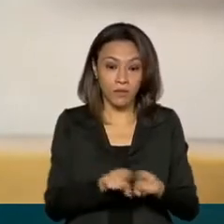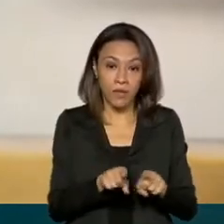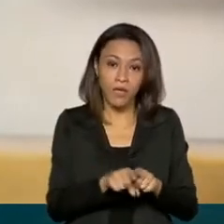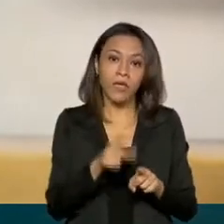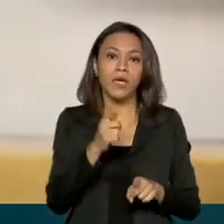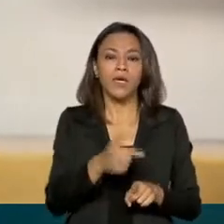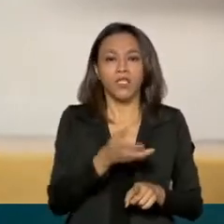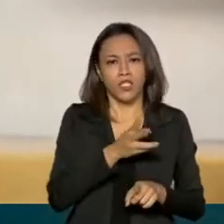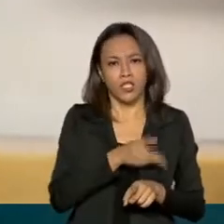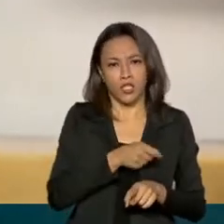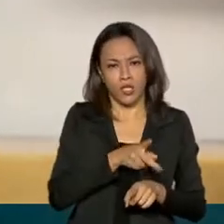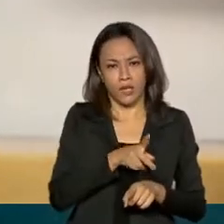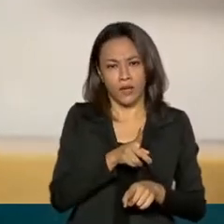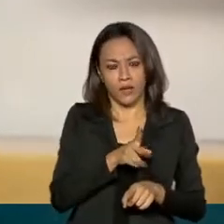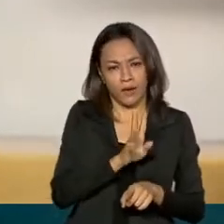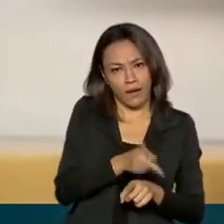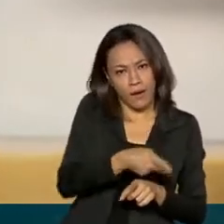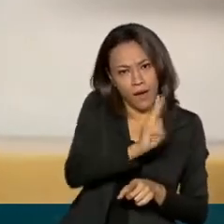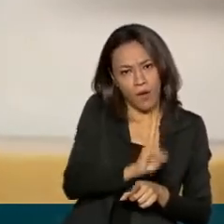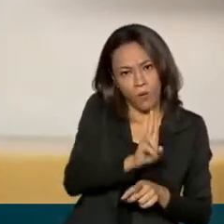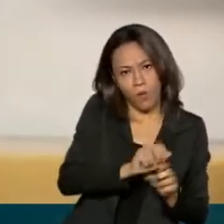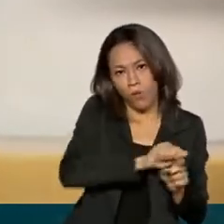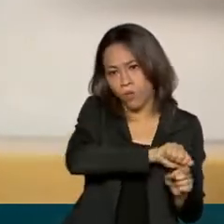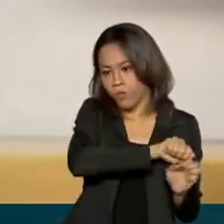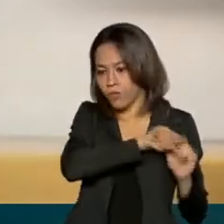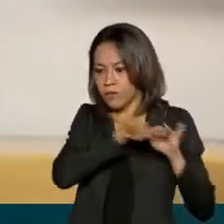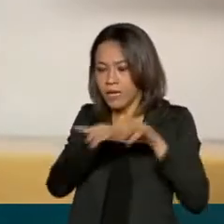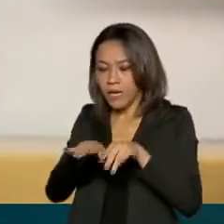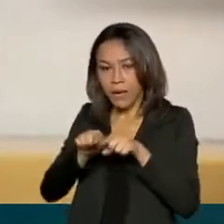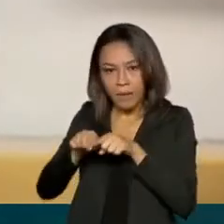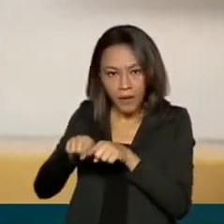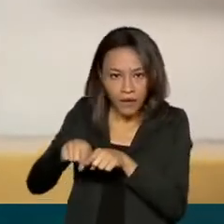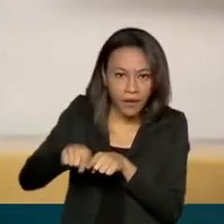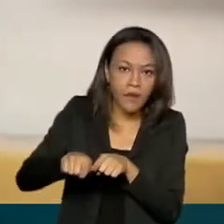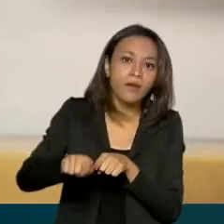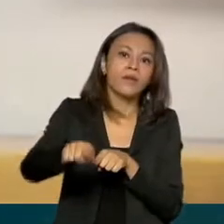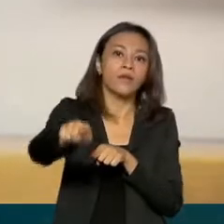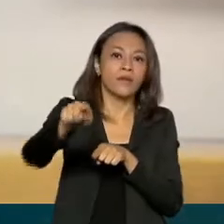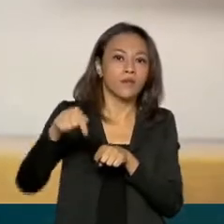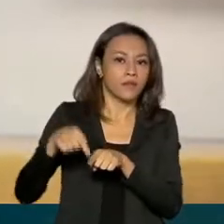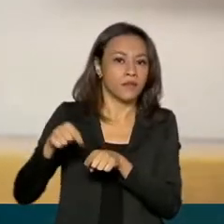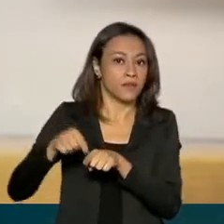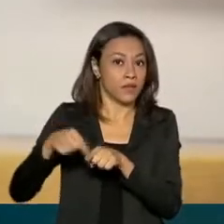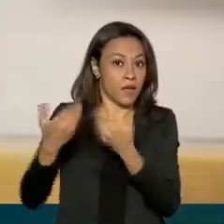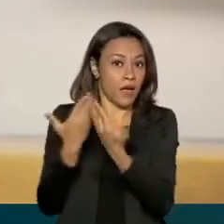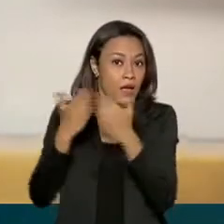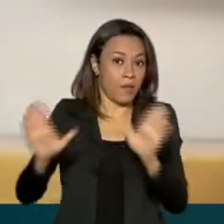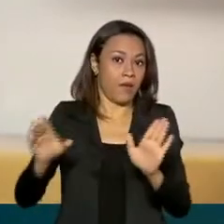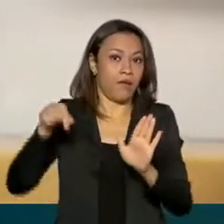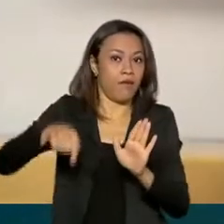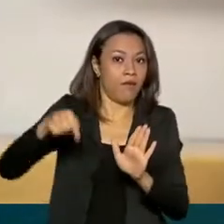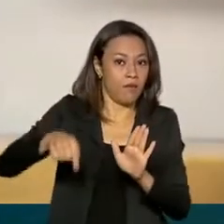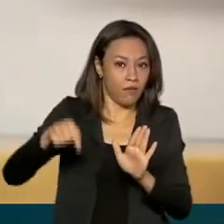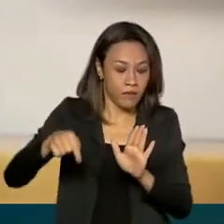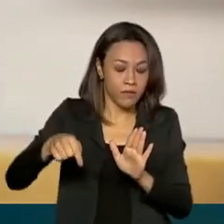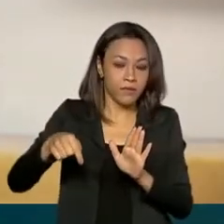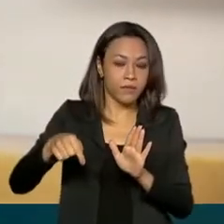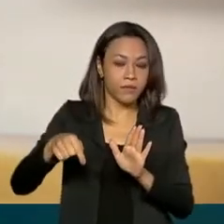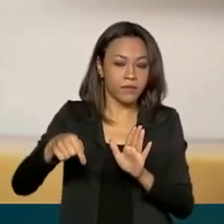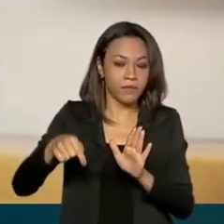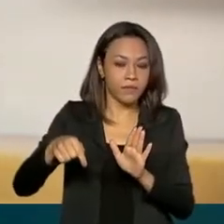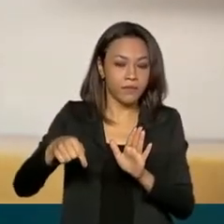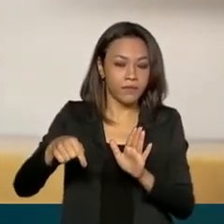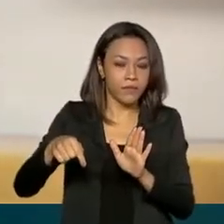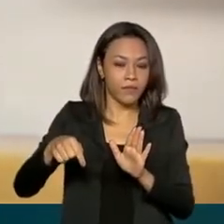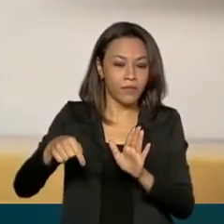KU, para a distribuição desse kit, migração banda KU para a recepção do sinal de TV aberta, para...